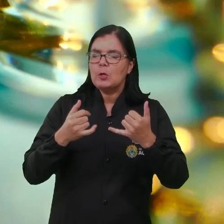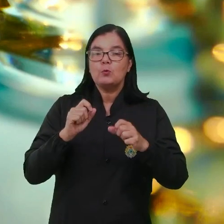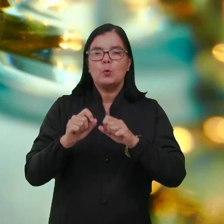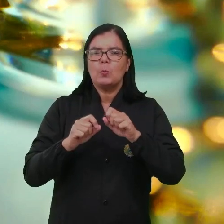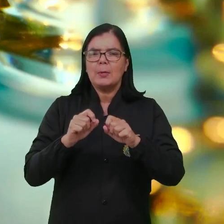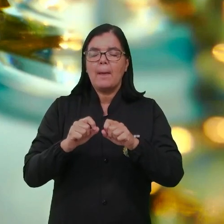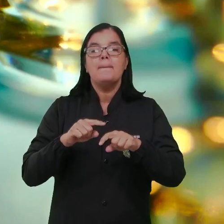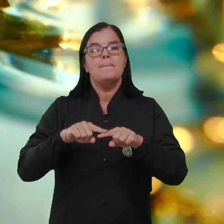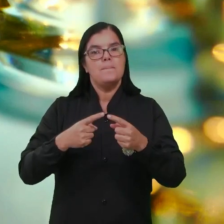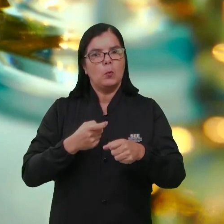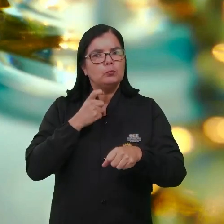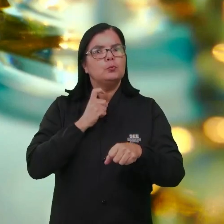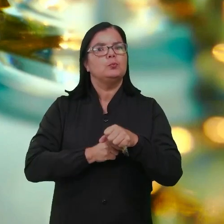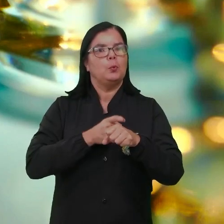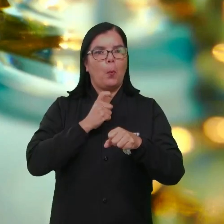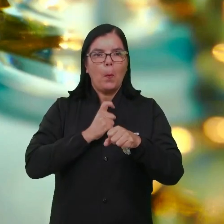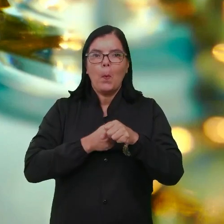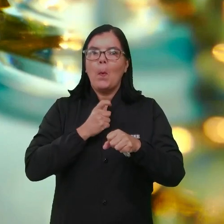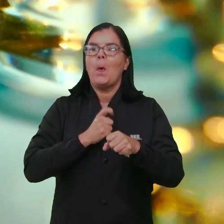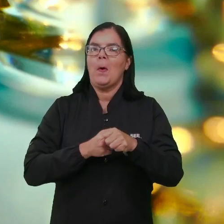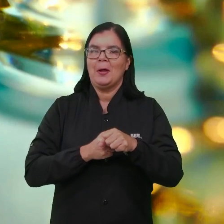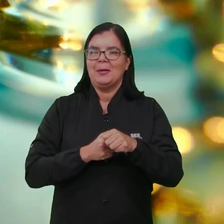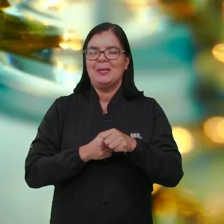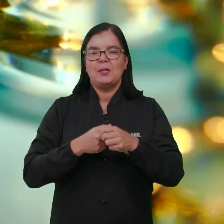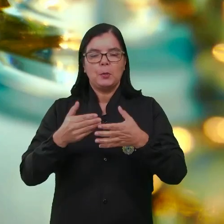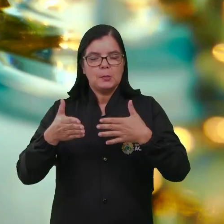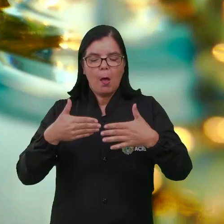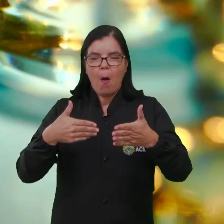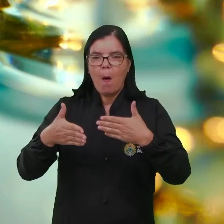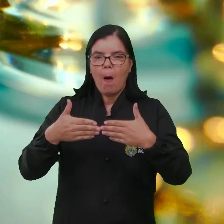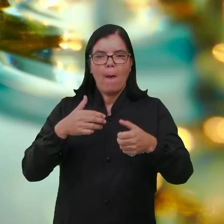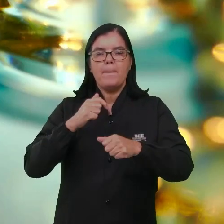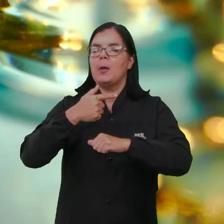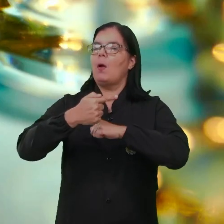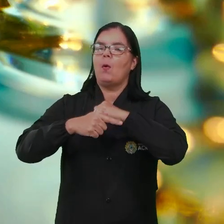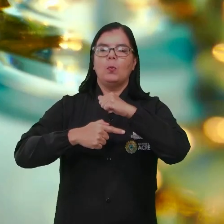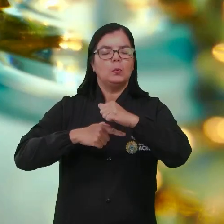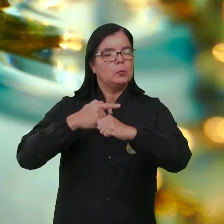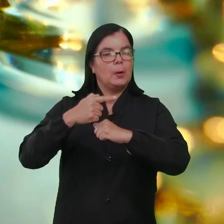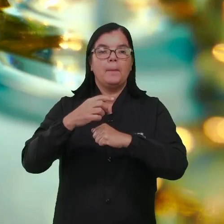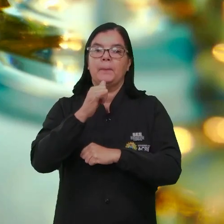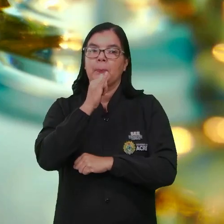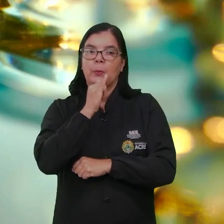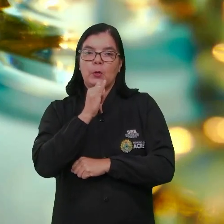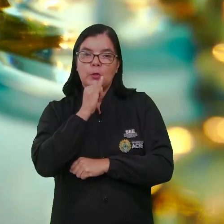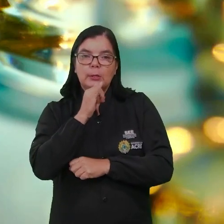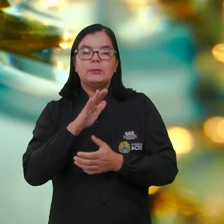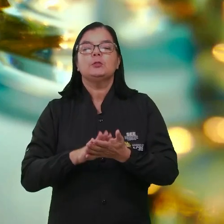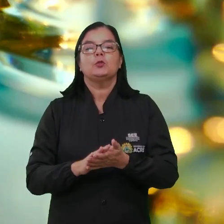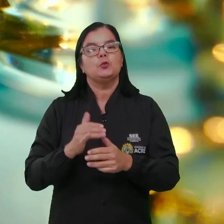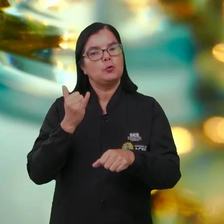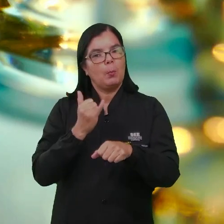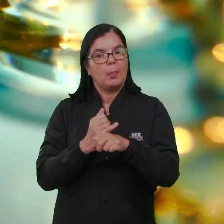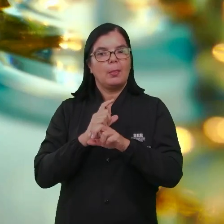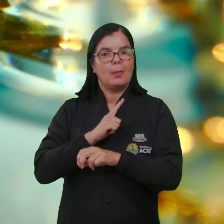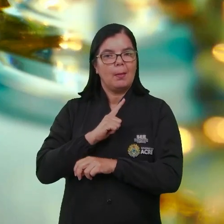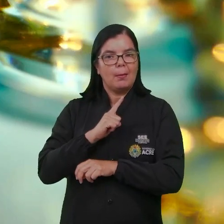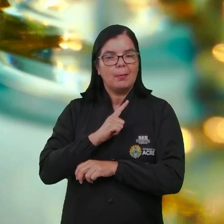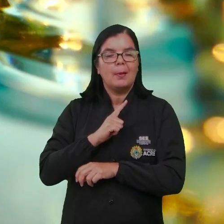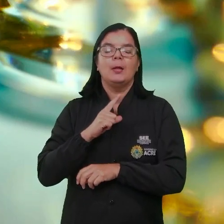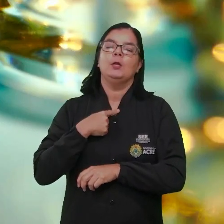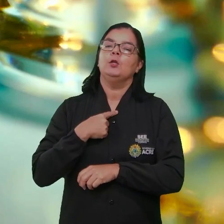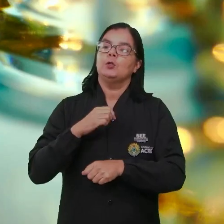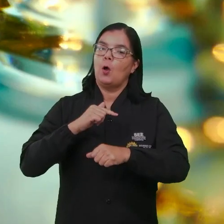Elas vão ser muito rígidas, né? Elas não vão ter aquela mobilidade atômica, por exemplo, ali que os metais possuem. Então,